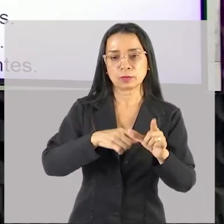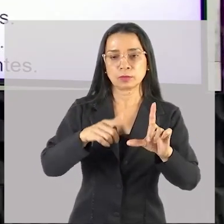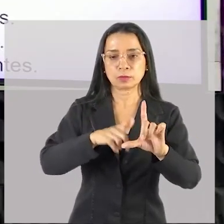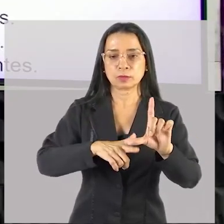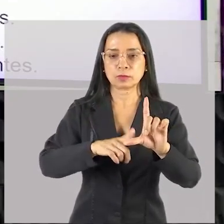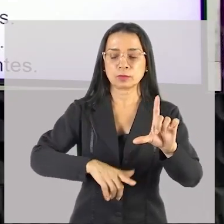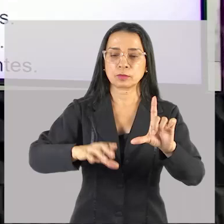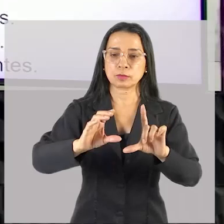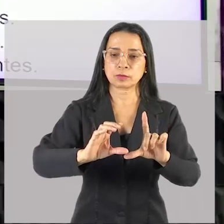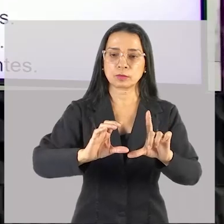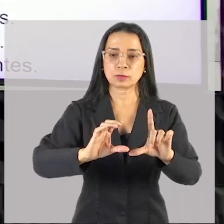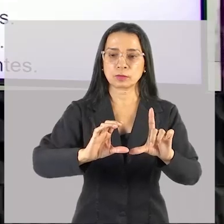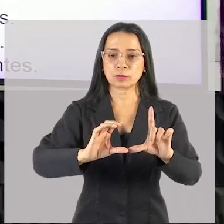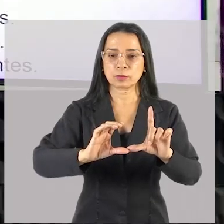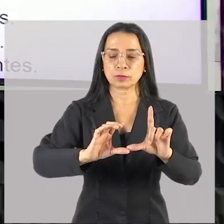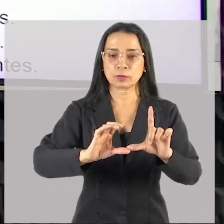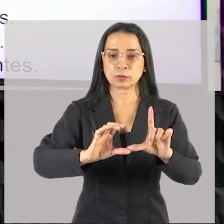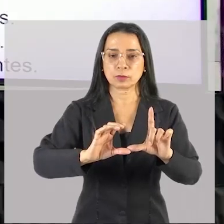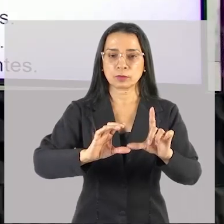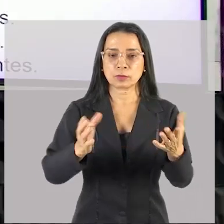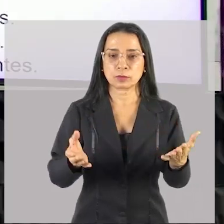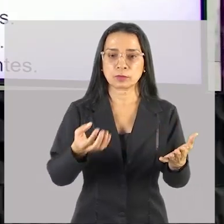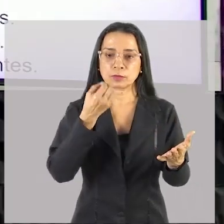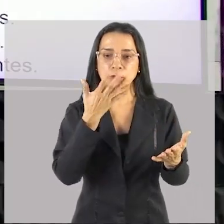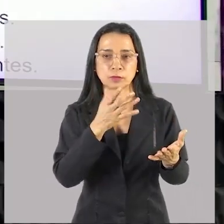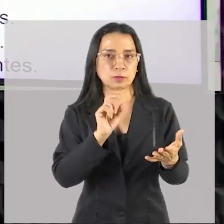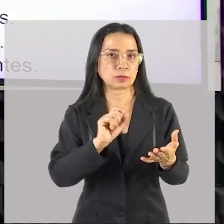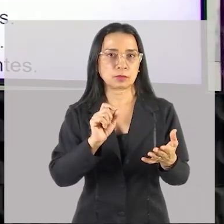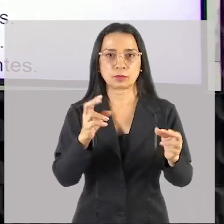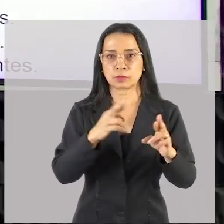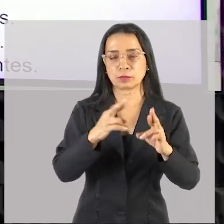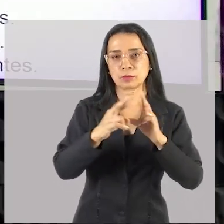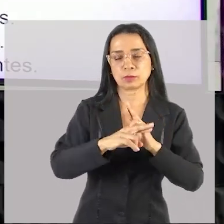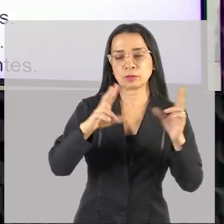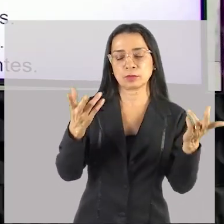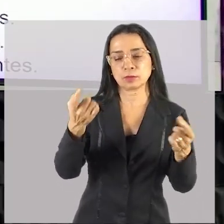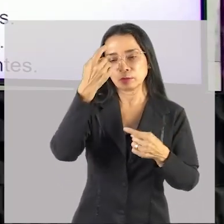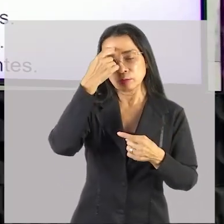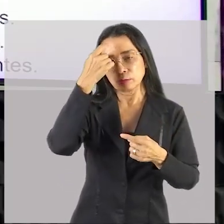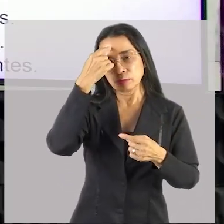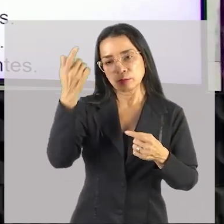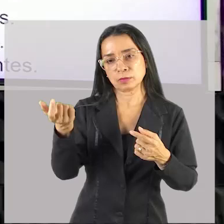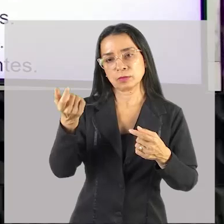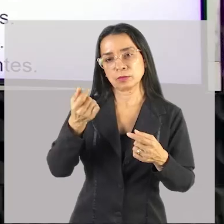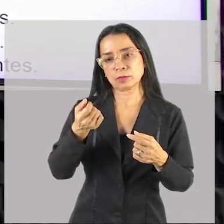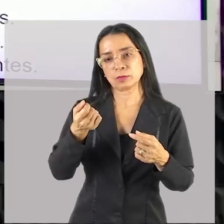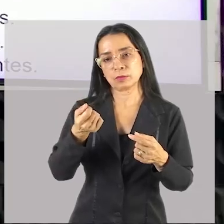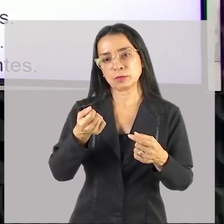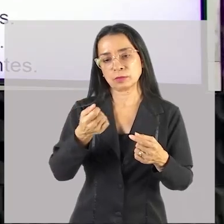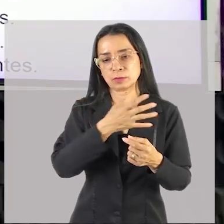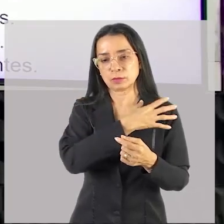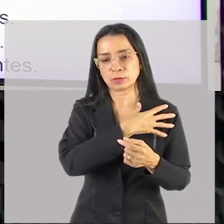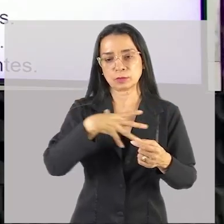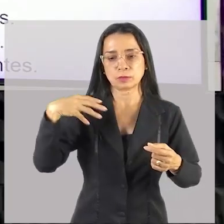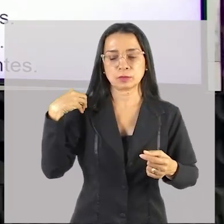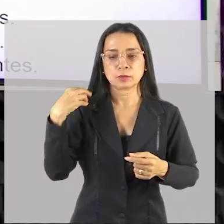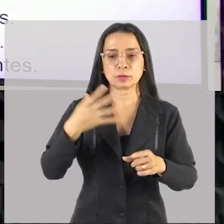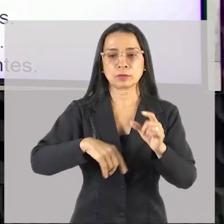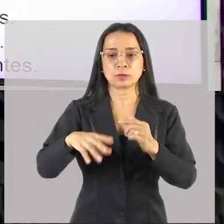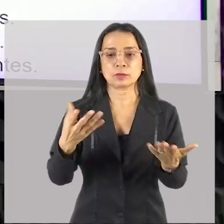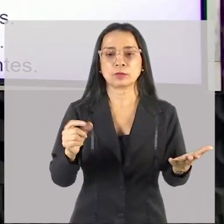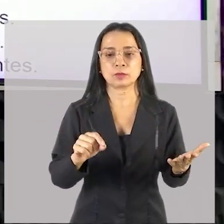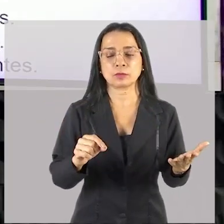Virtude e os interesses públicos é exatamente isso. Até que se a gente fizer uma interpretação do que pede a questão, a gente consegue chegar a essa